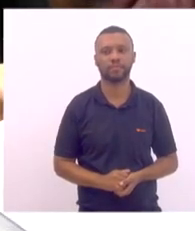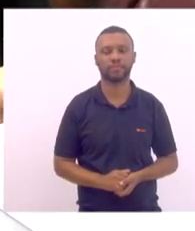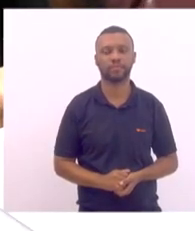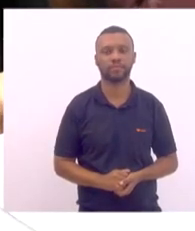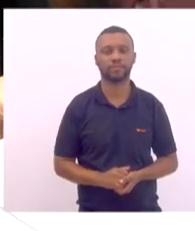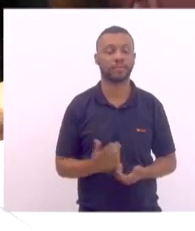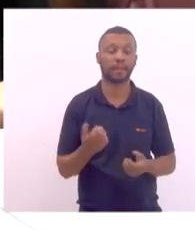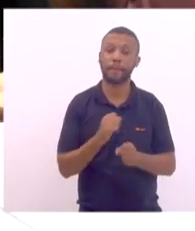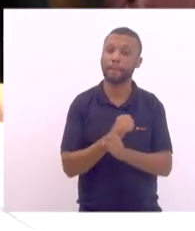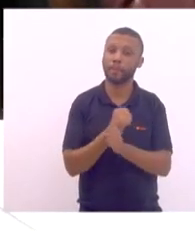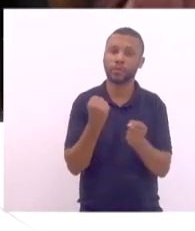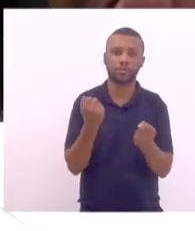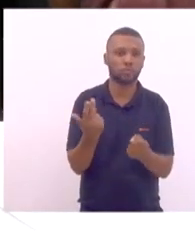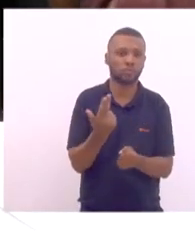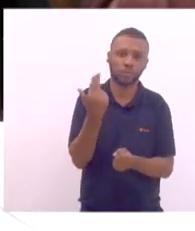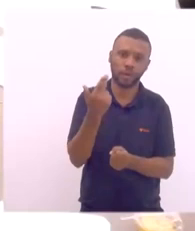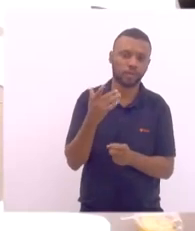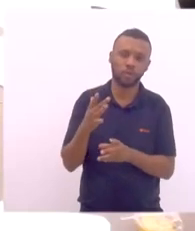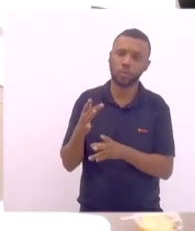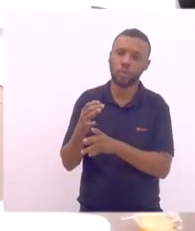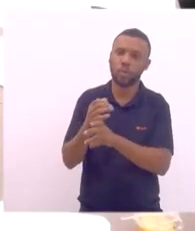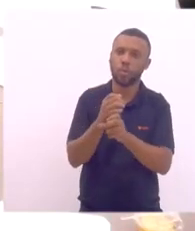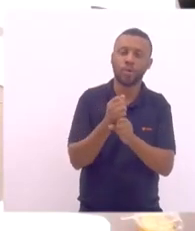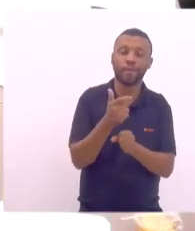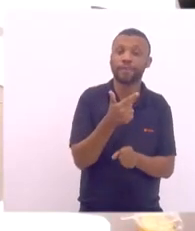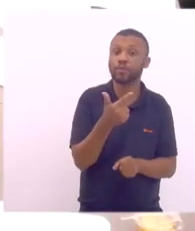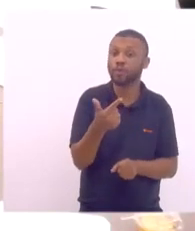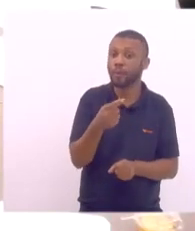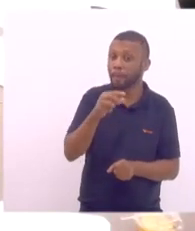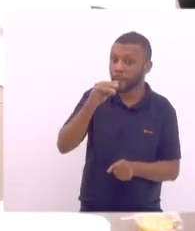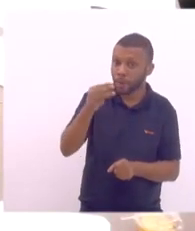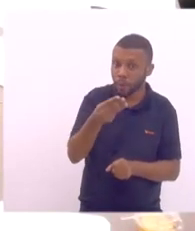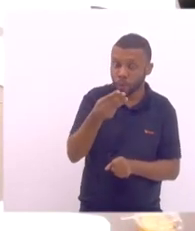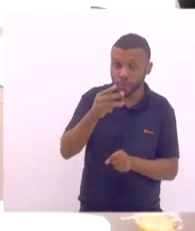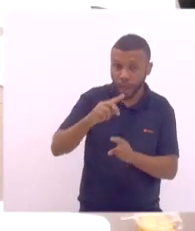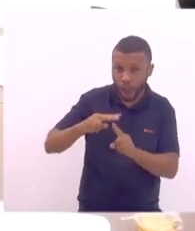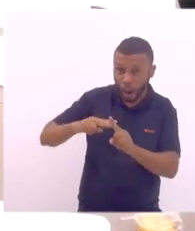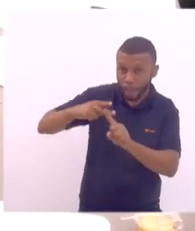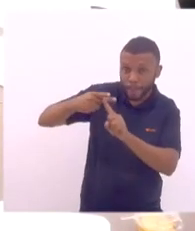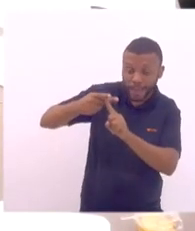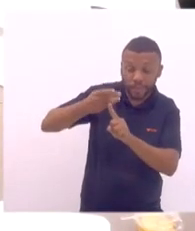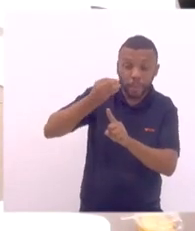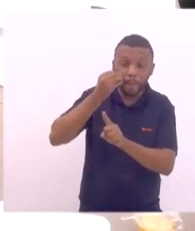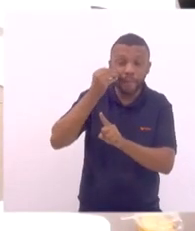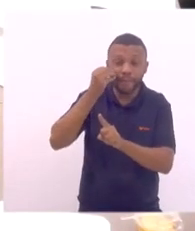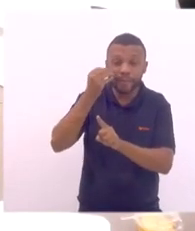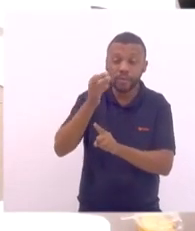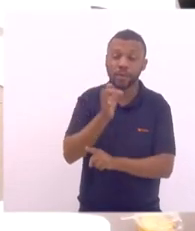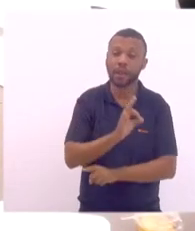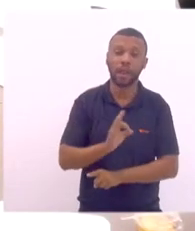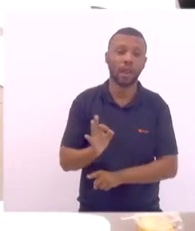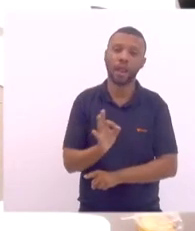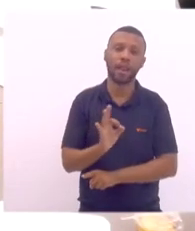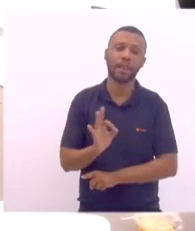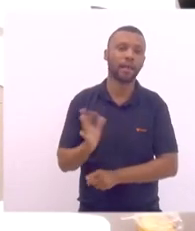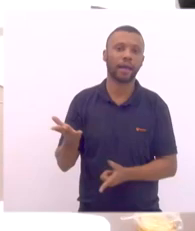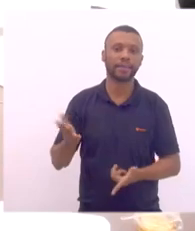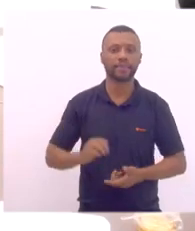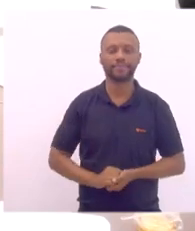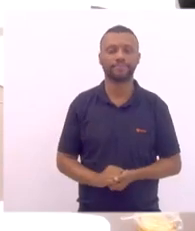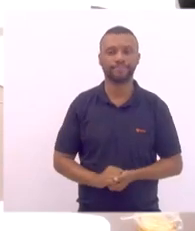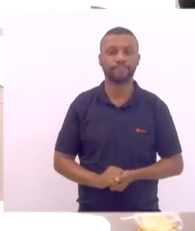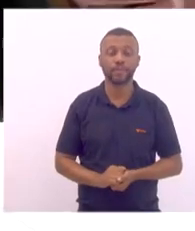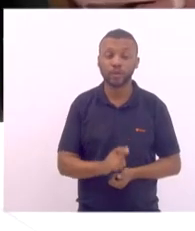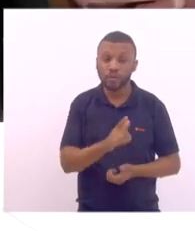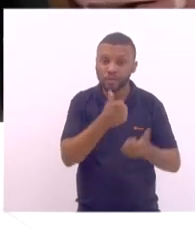Mas não tem condição. São 22 milhões sem aumento de despesa prevista. Não tem condição. Sim, querido. Eu estou colocando a